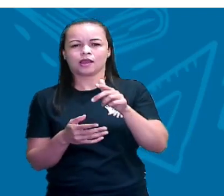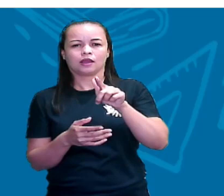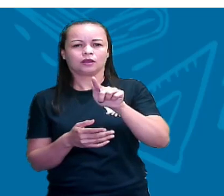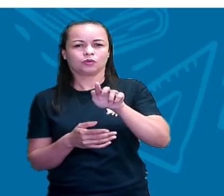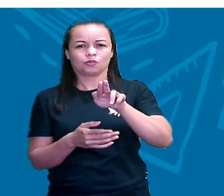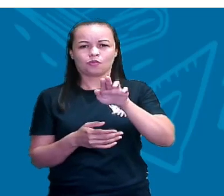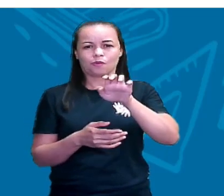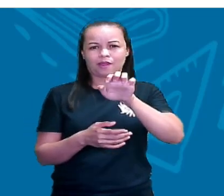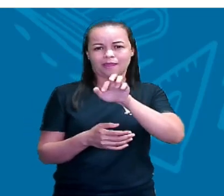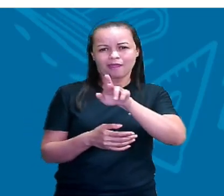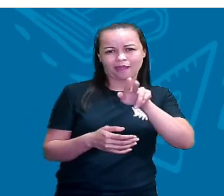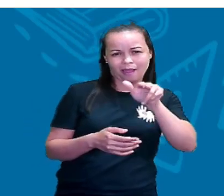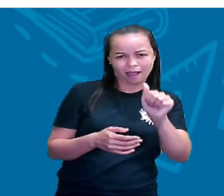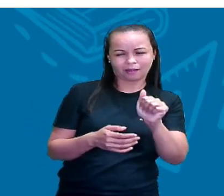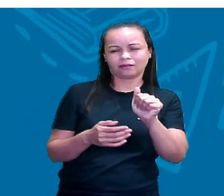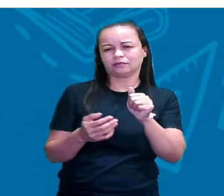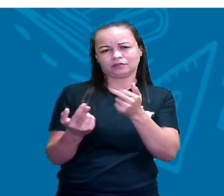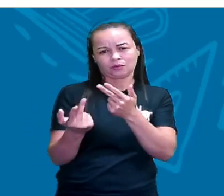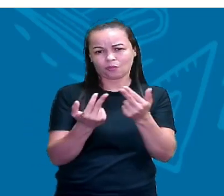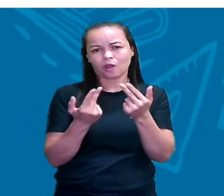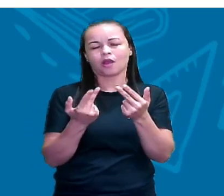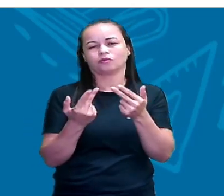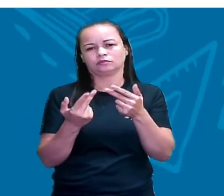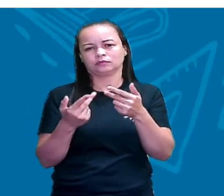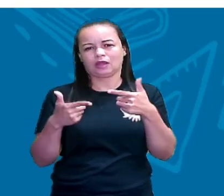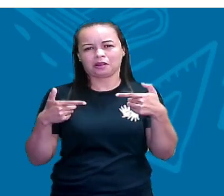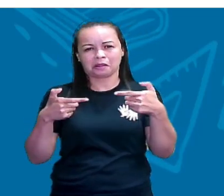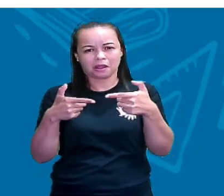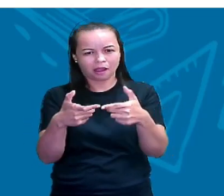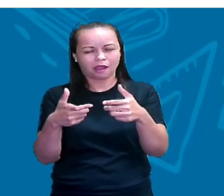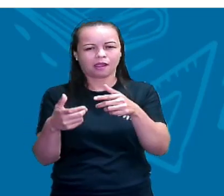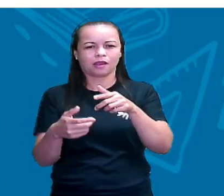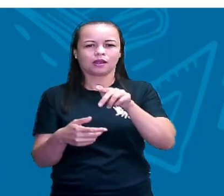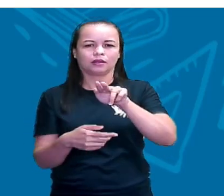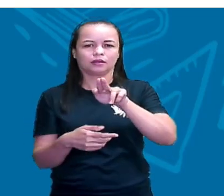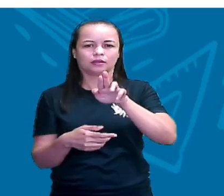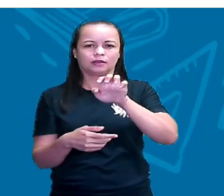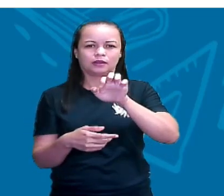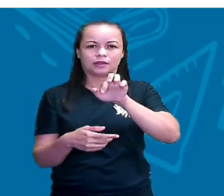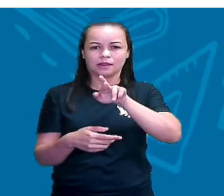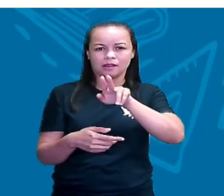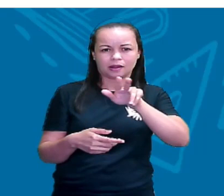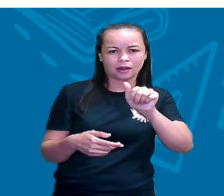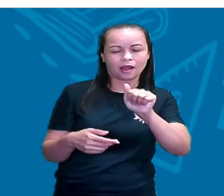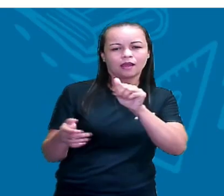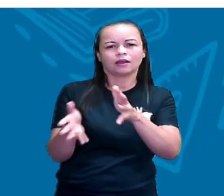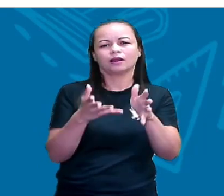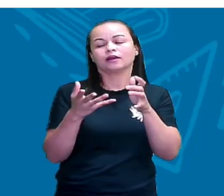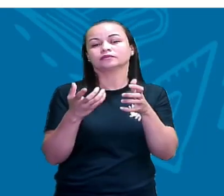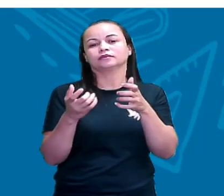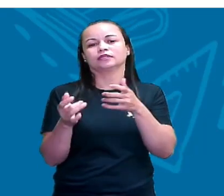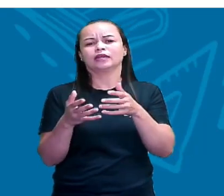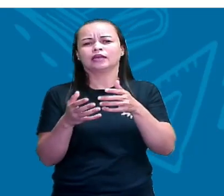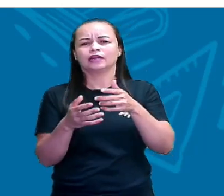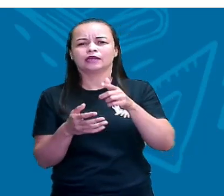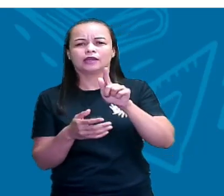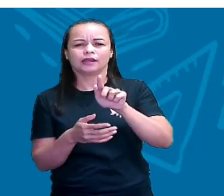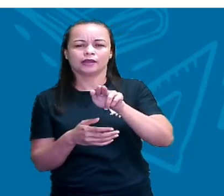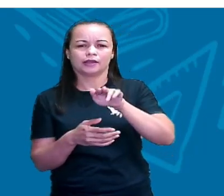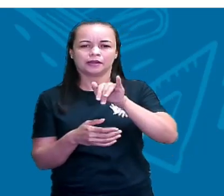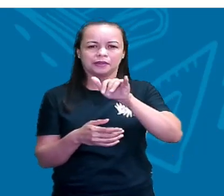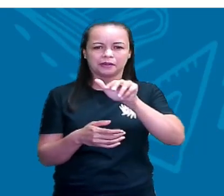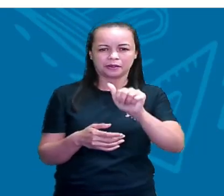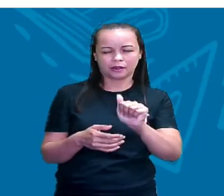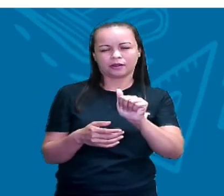fala guerra. Então, em espanhol, guerra, guia, guilhotina, tá